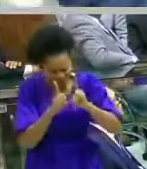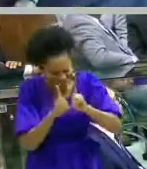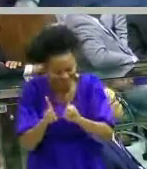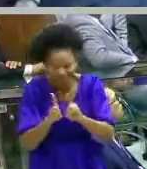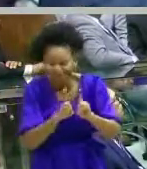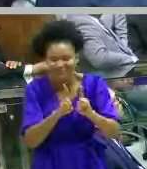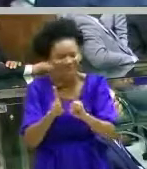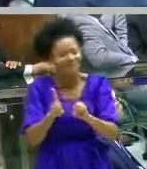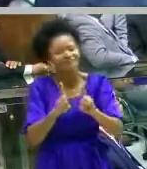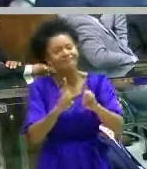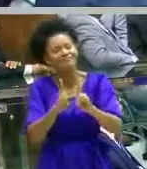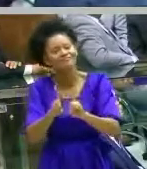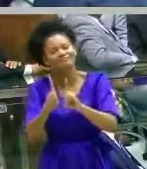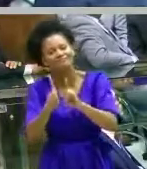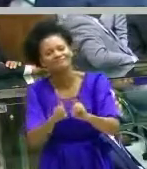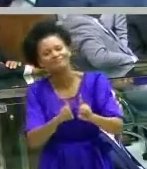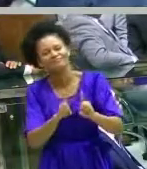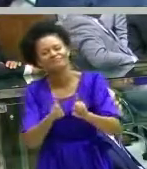Na